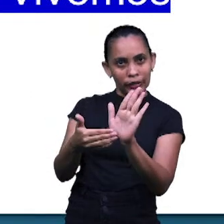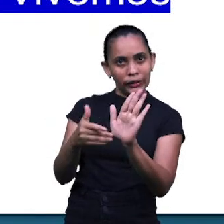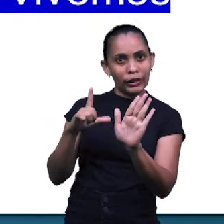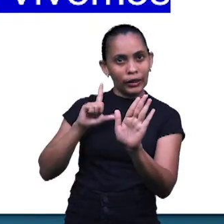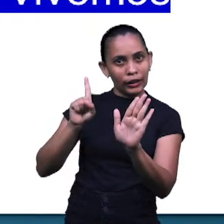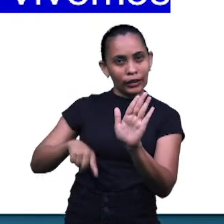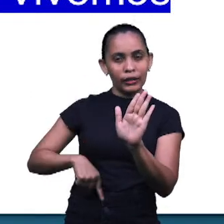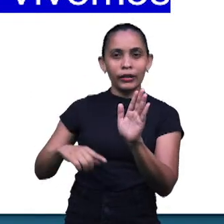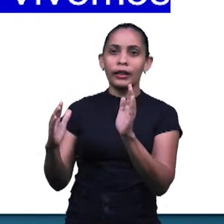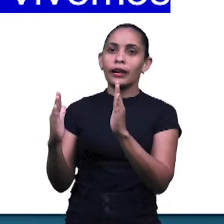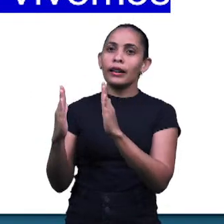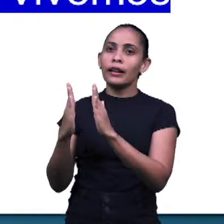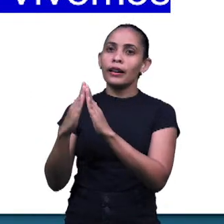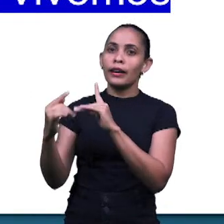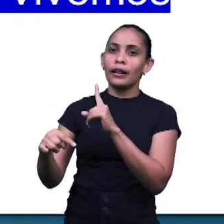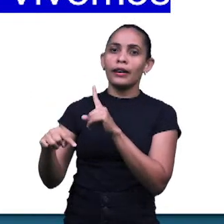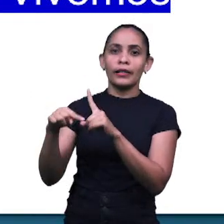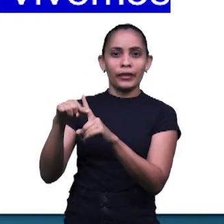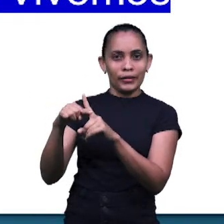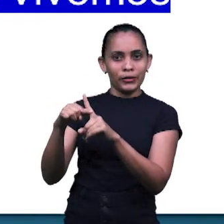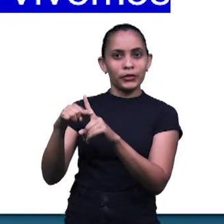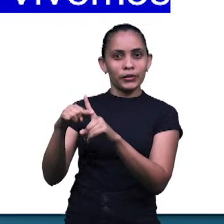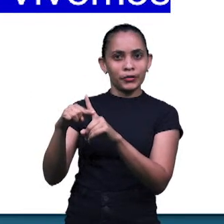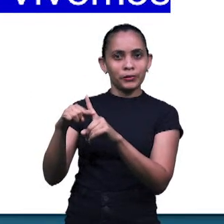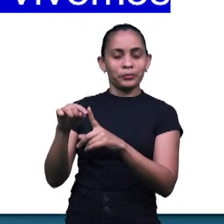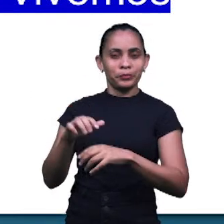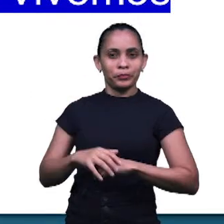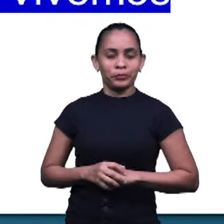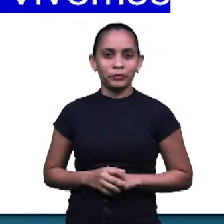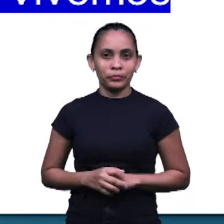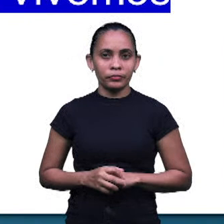uma igreja ligada a nós lá na cidade de